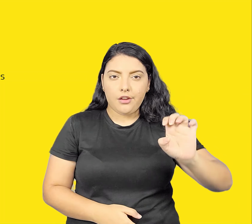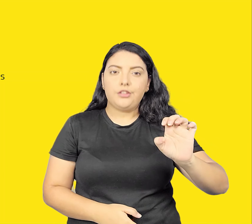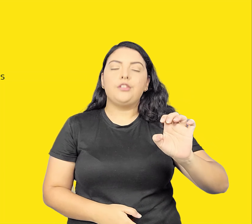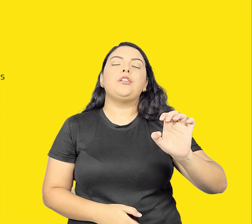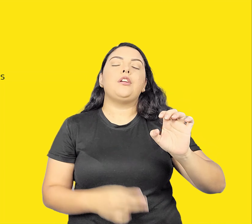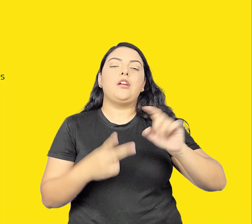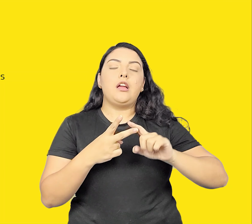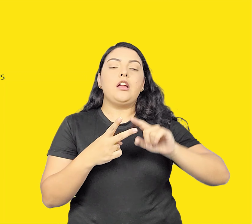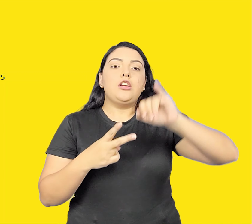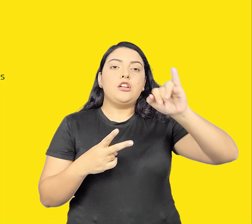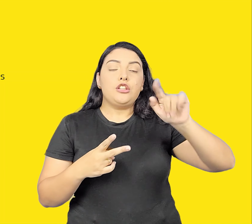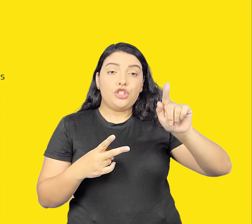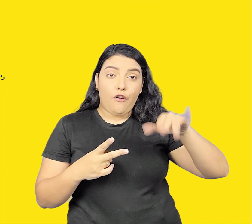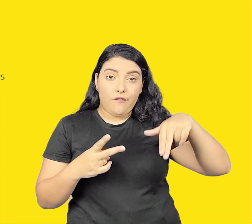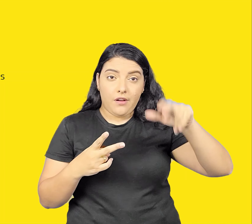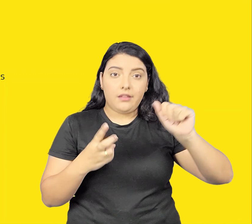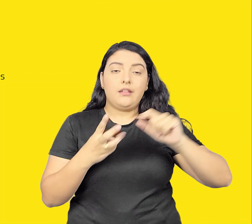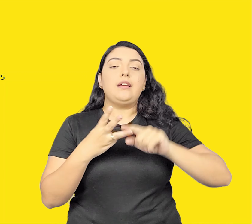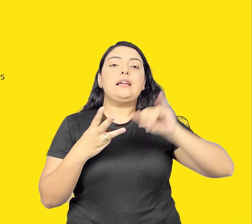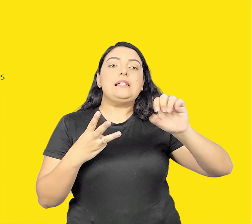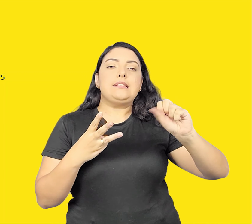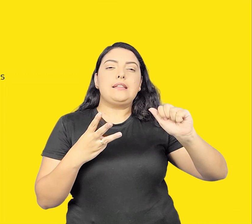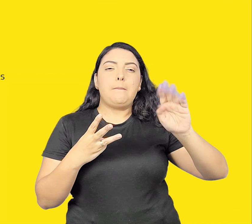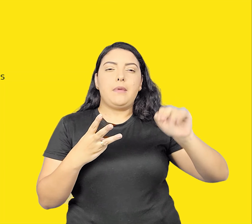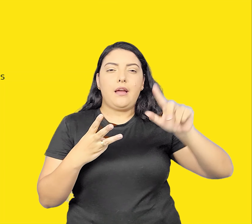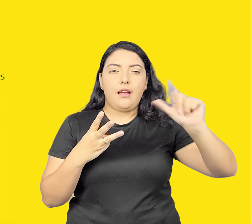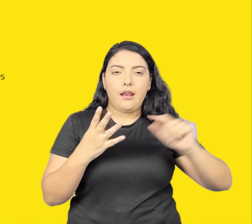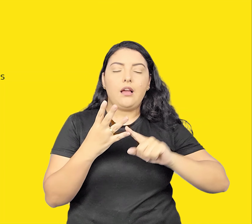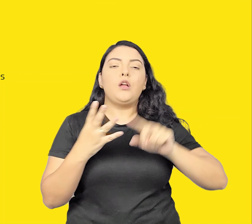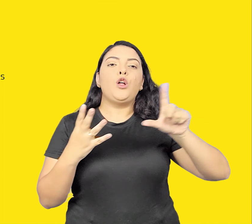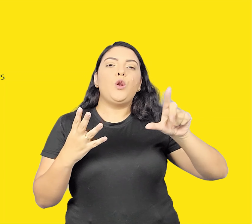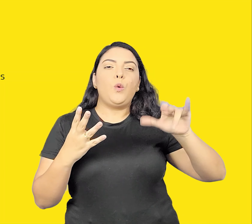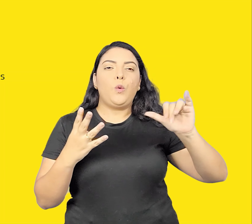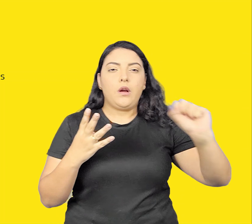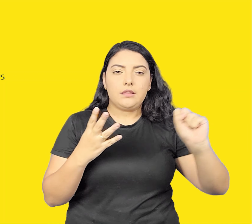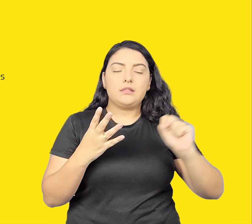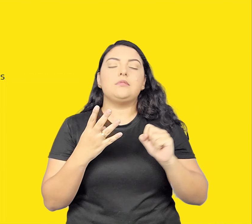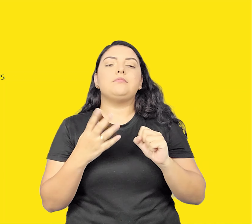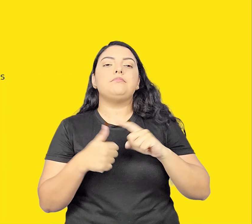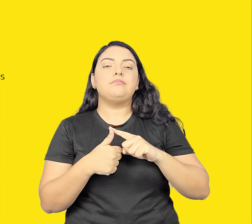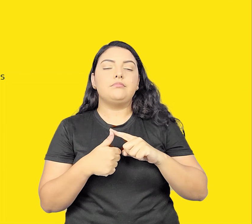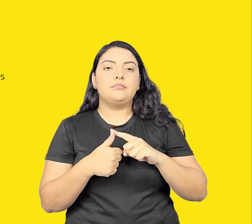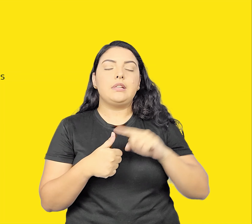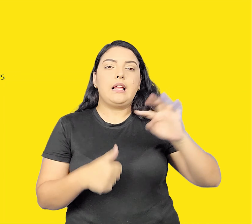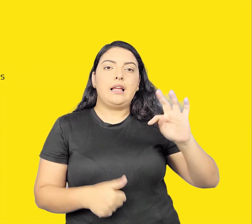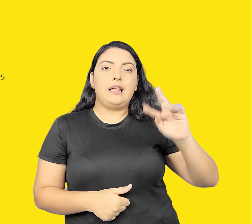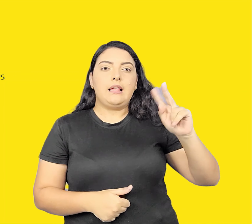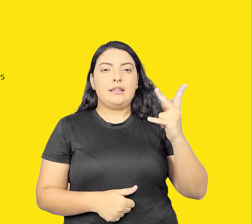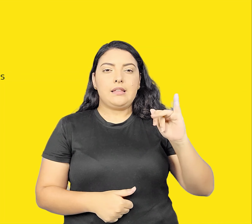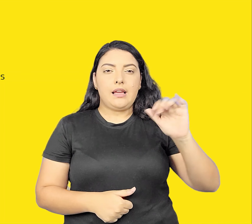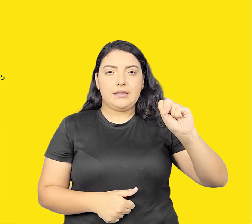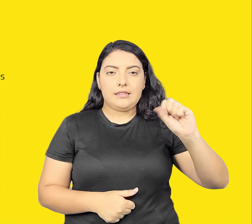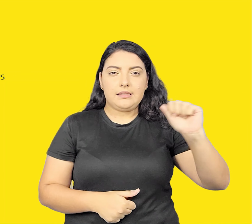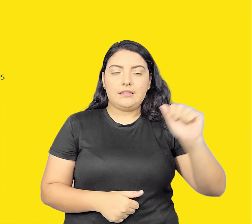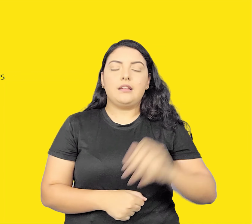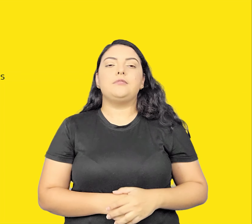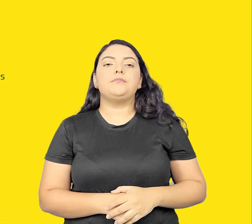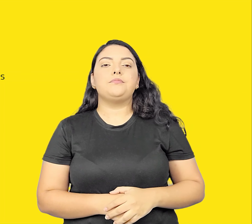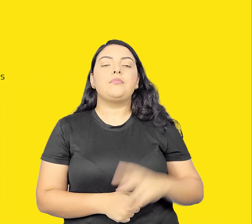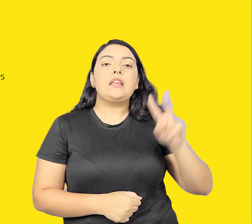Carvalho Giovana Alencar Isabela Almeida Lucas Arão Paula Paulino Thais